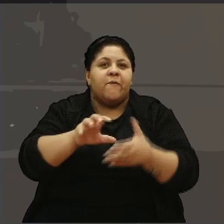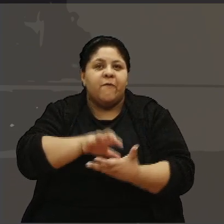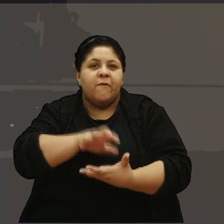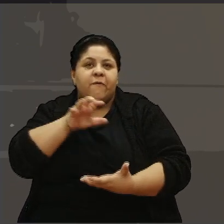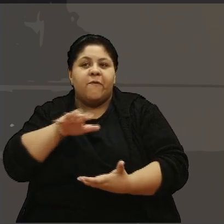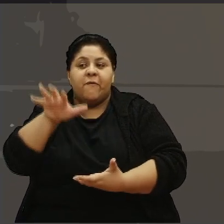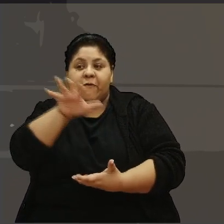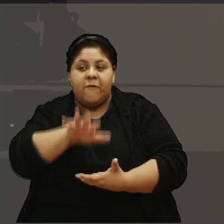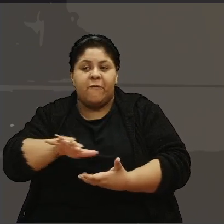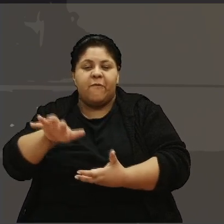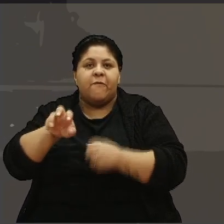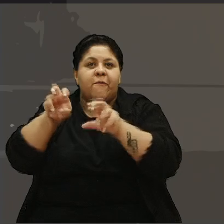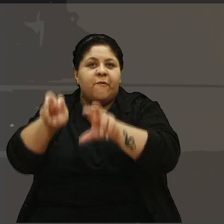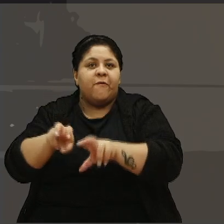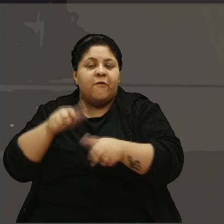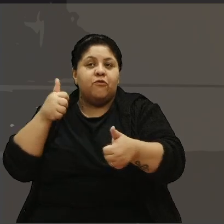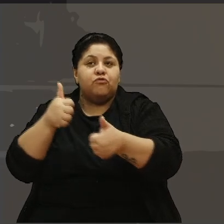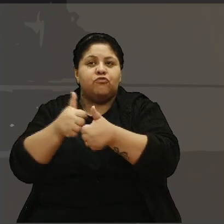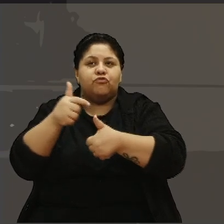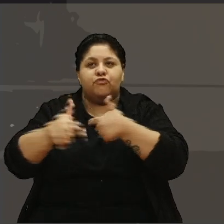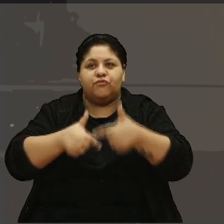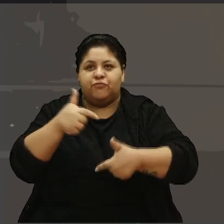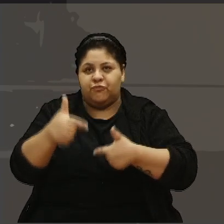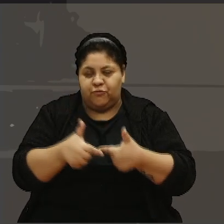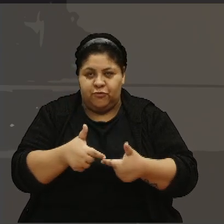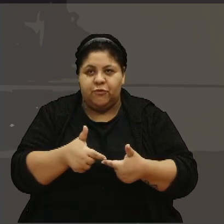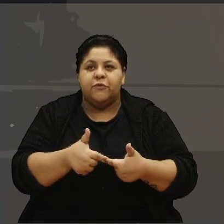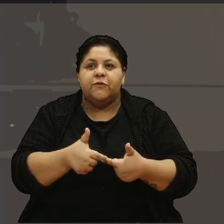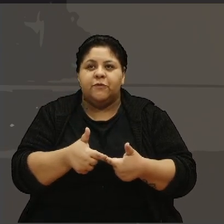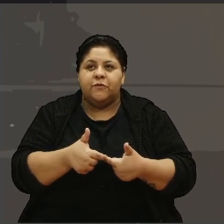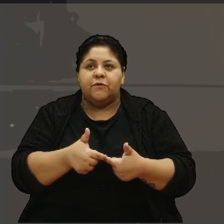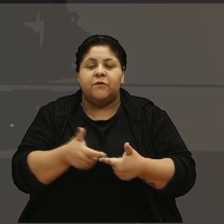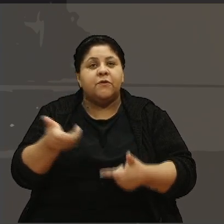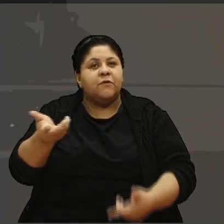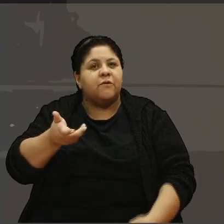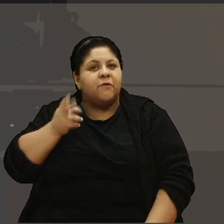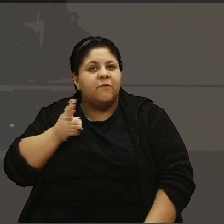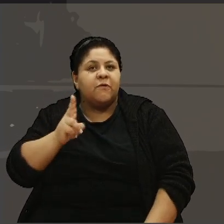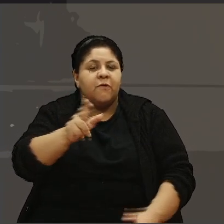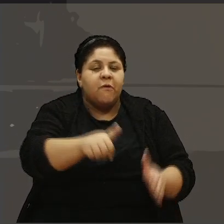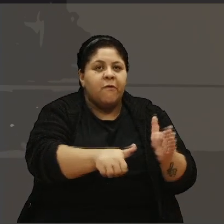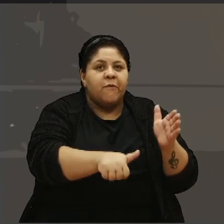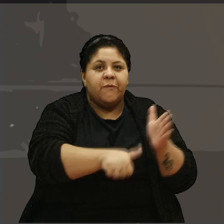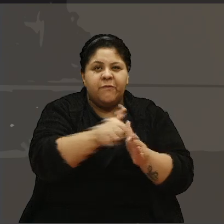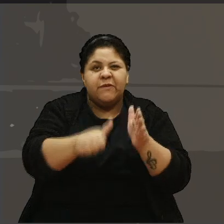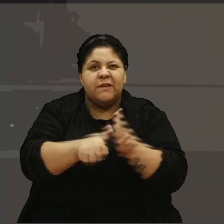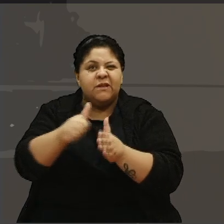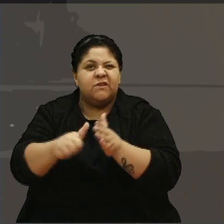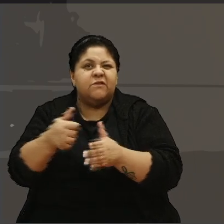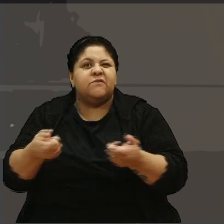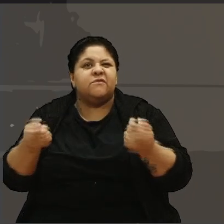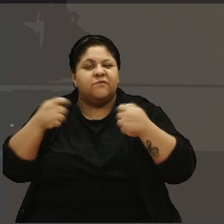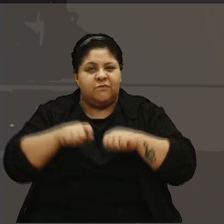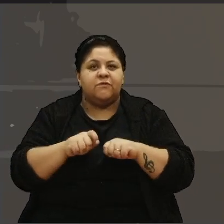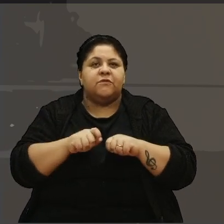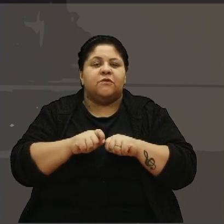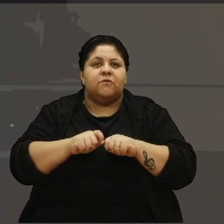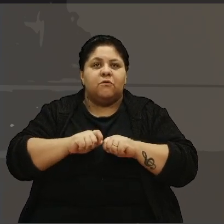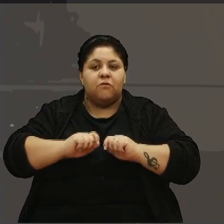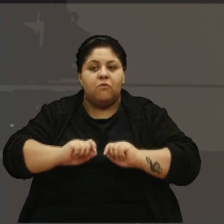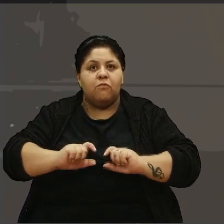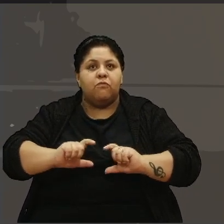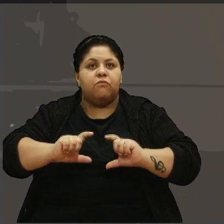rural através do nosso trabalho. Estamos em busca sempre de melhores possibilidades para aumentar